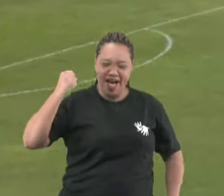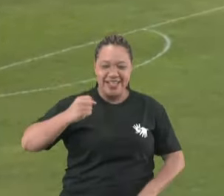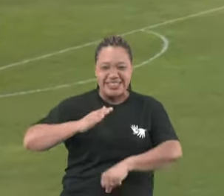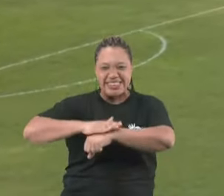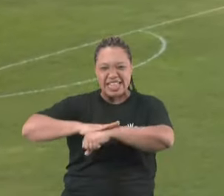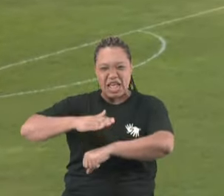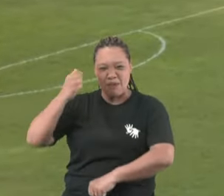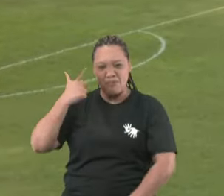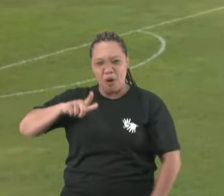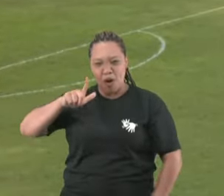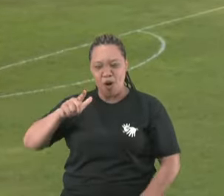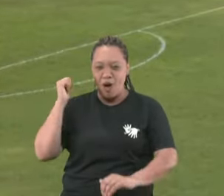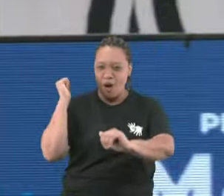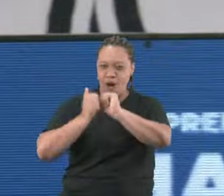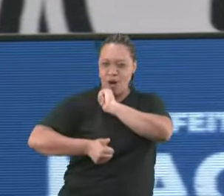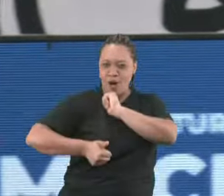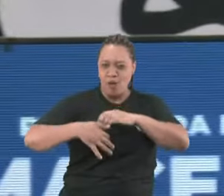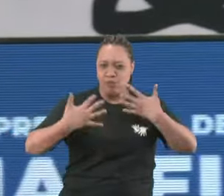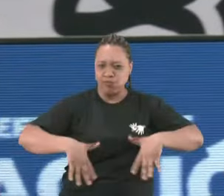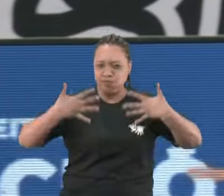tamo ganhando o jogo.